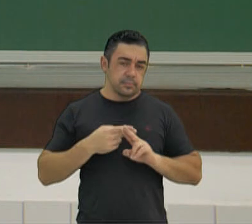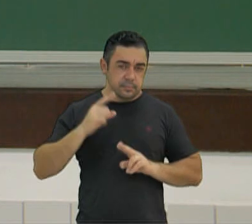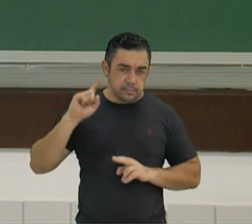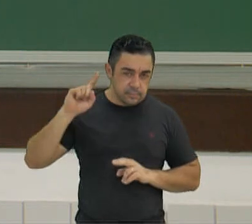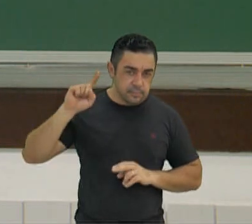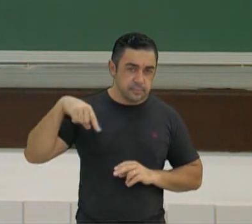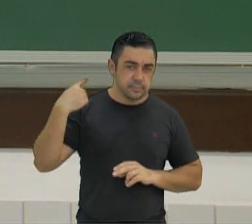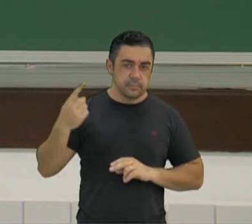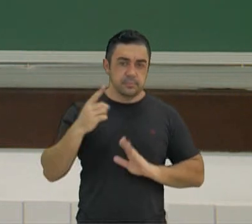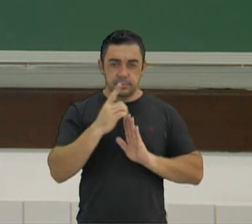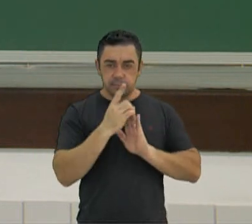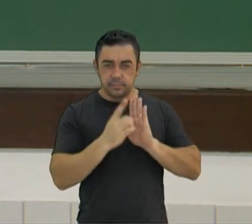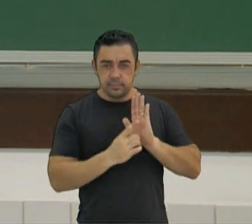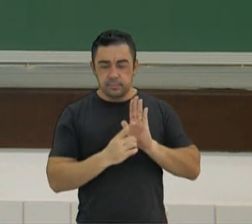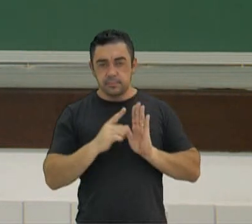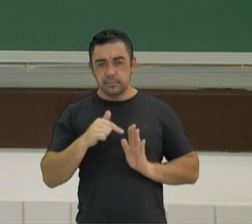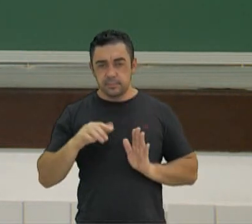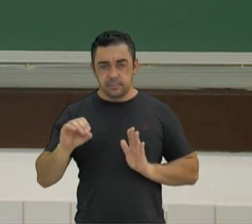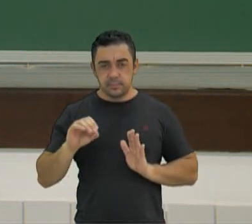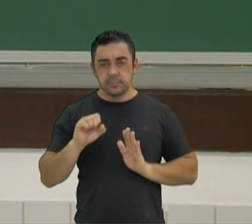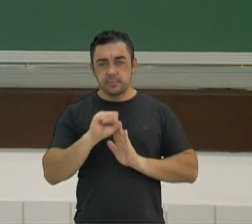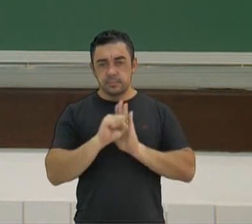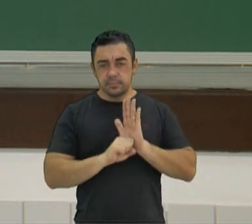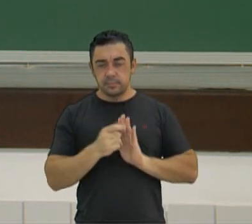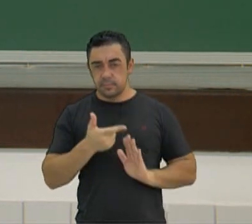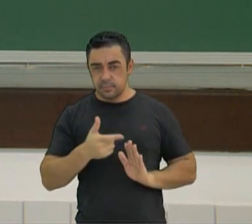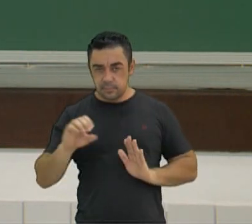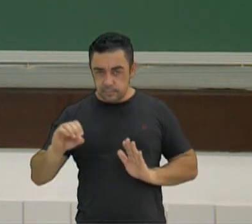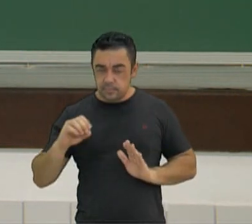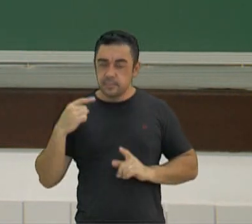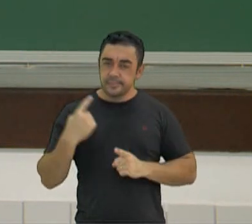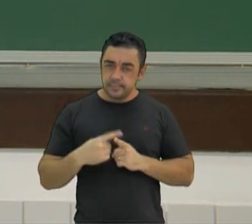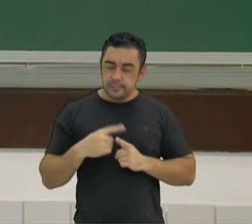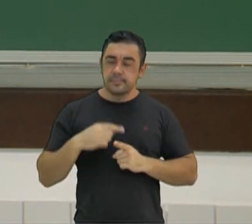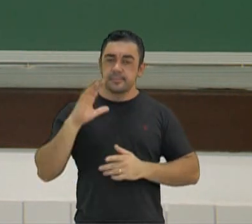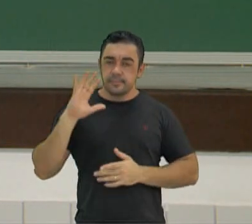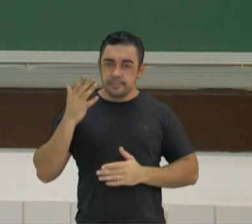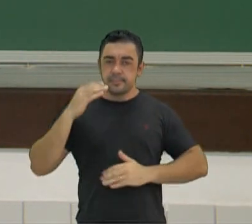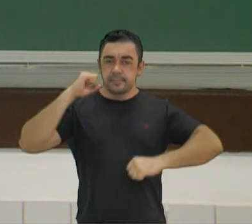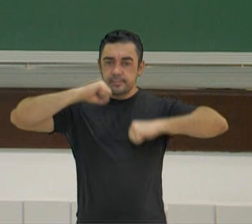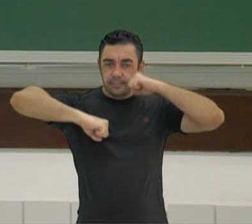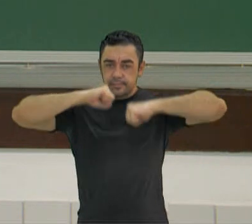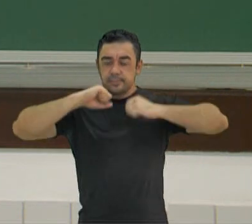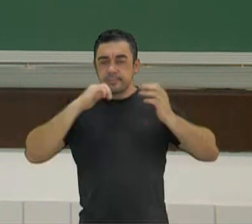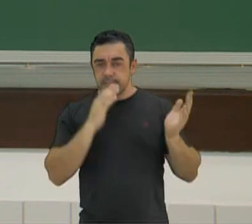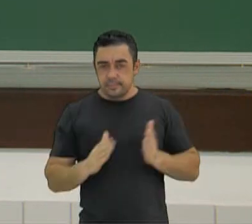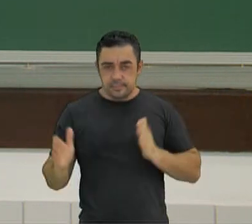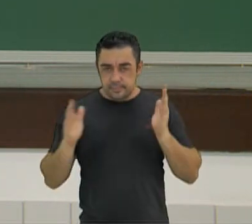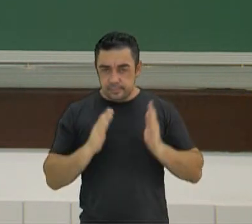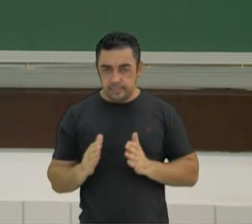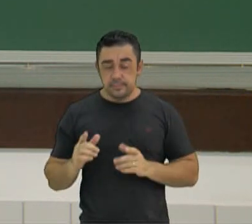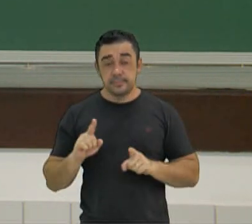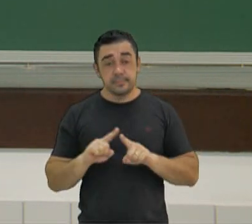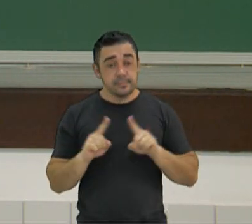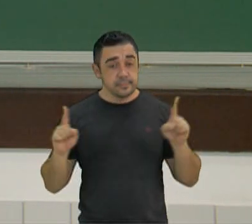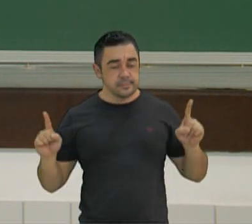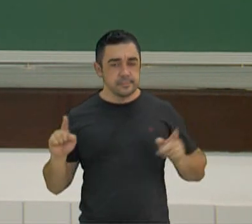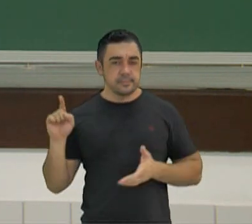da década de 50, século 20, já mencionamos em decorrência da industrialização, mas temos